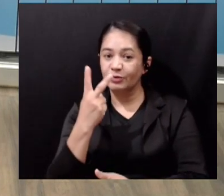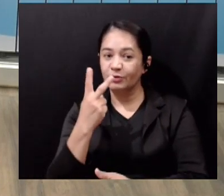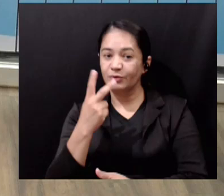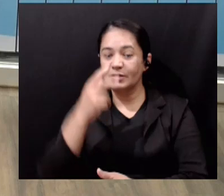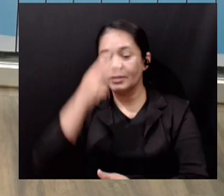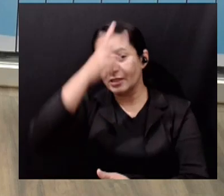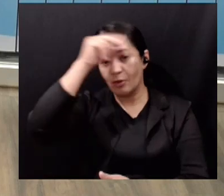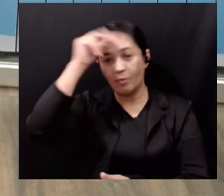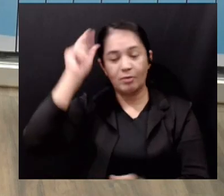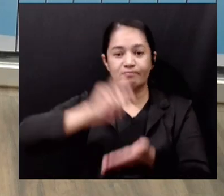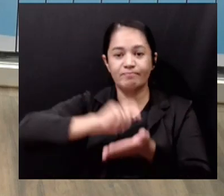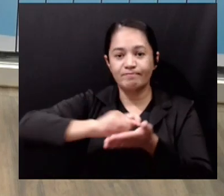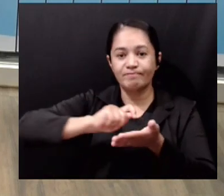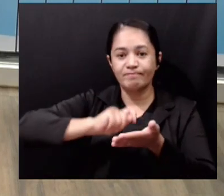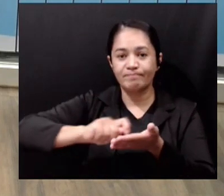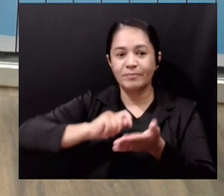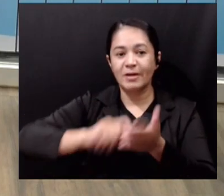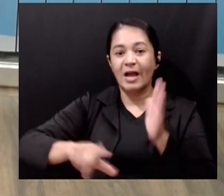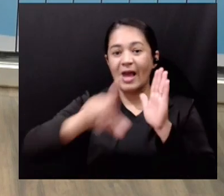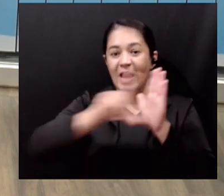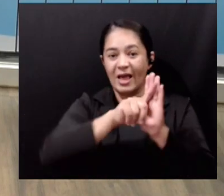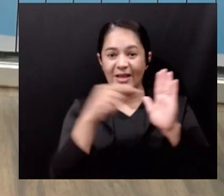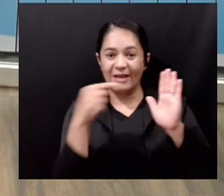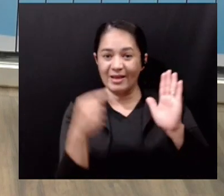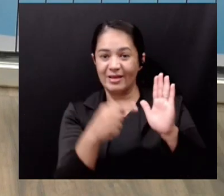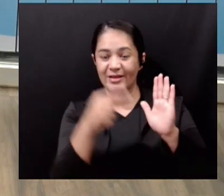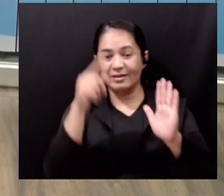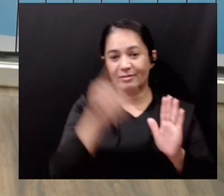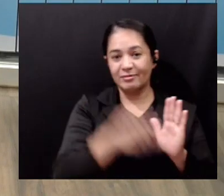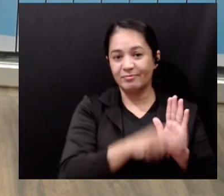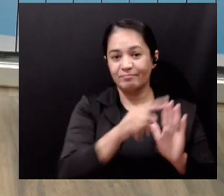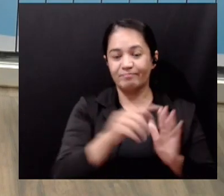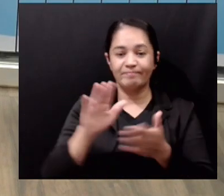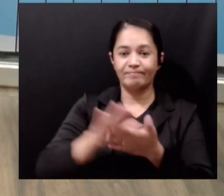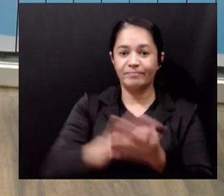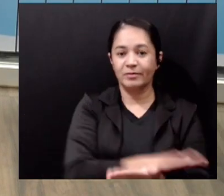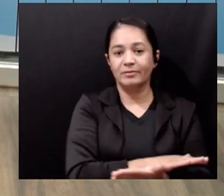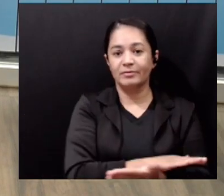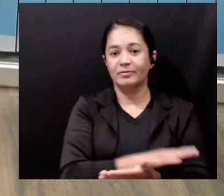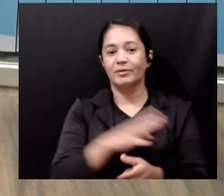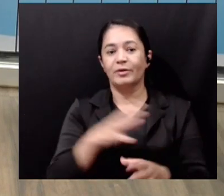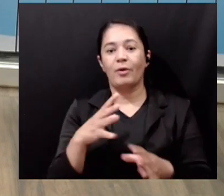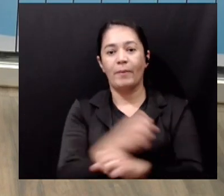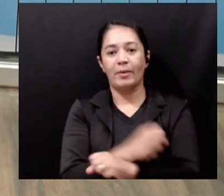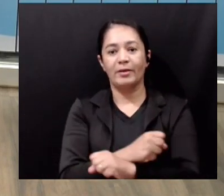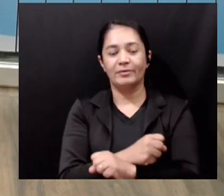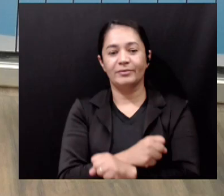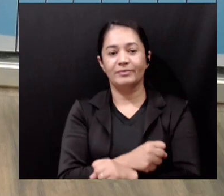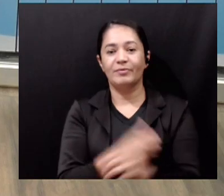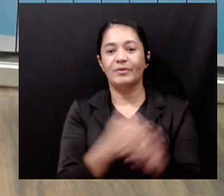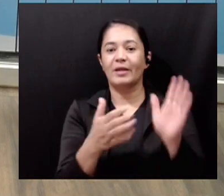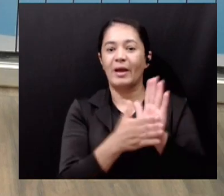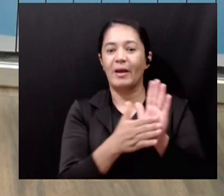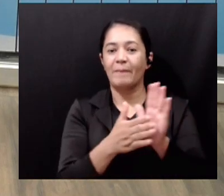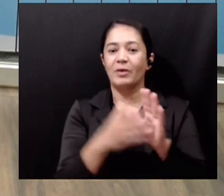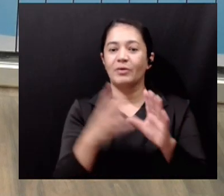a própria lei será eliminada por completo. A pauta completa está lá no